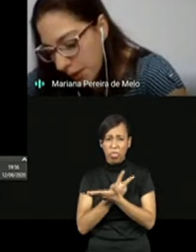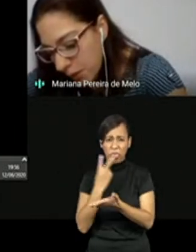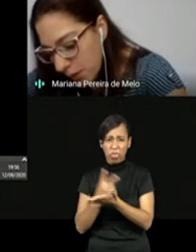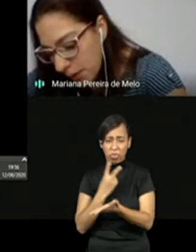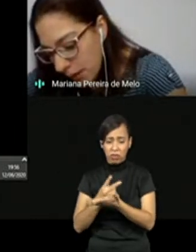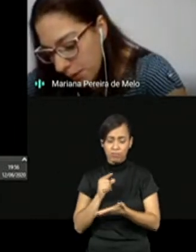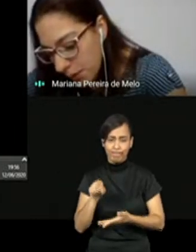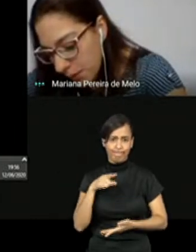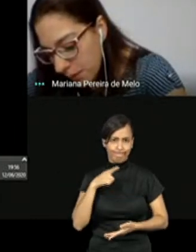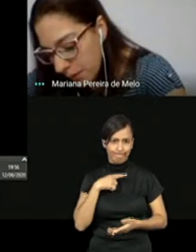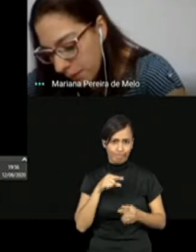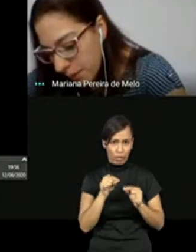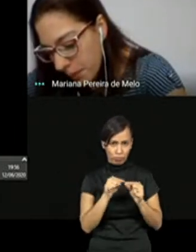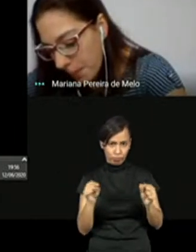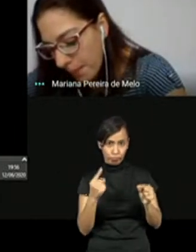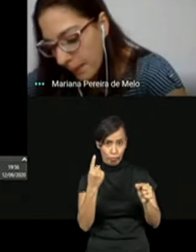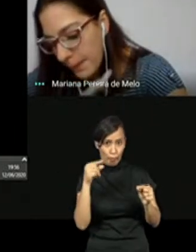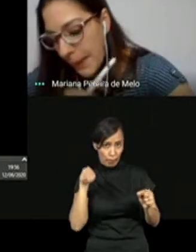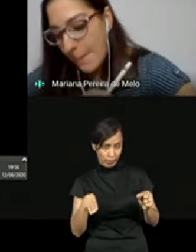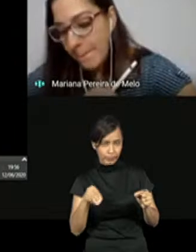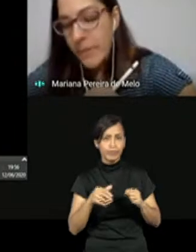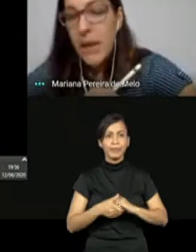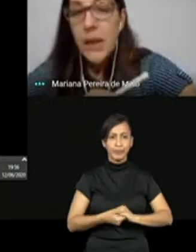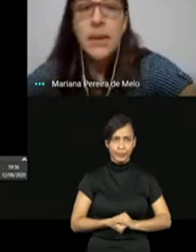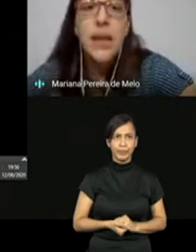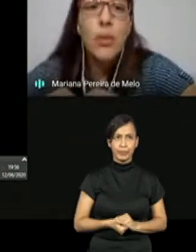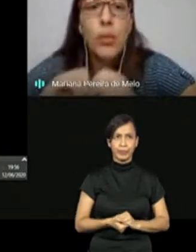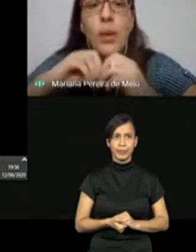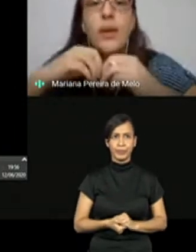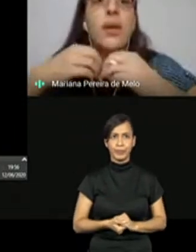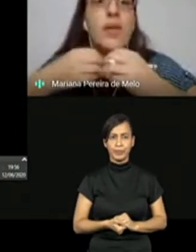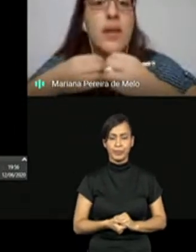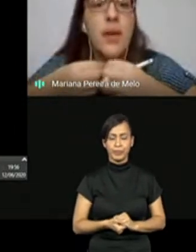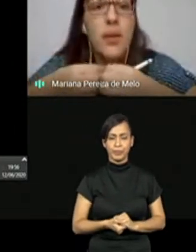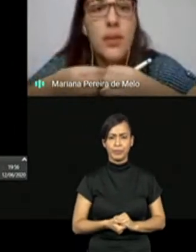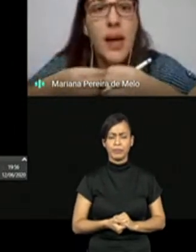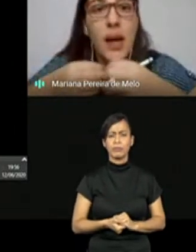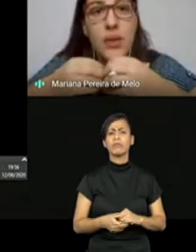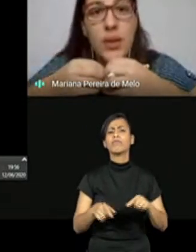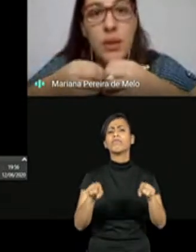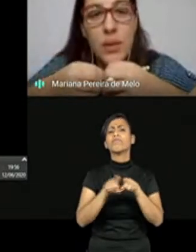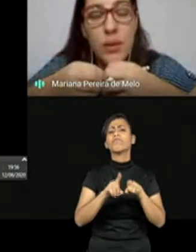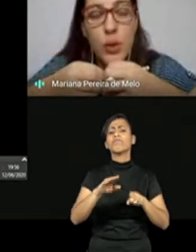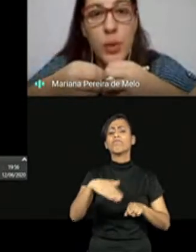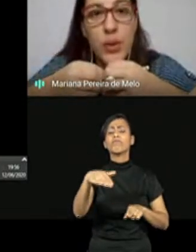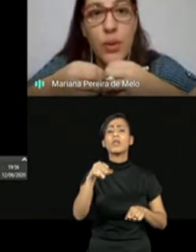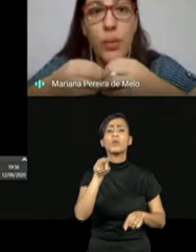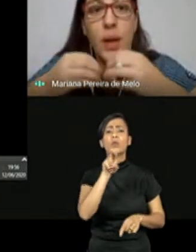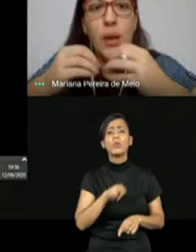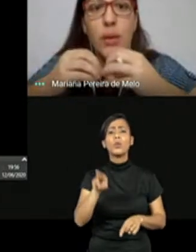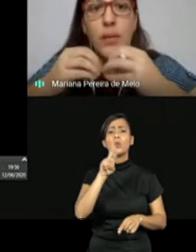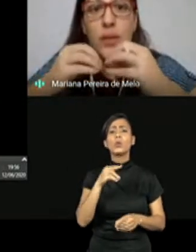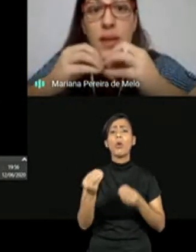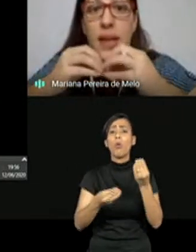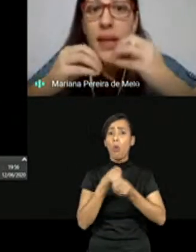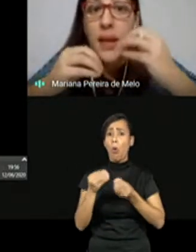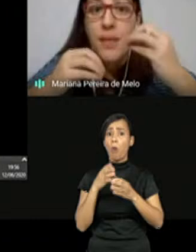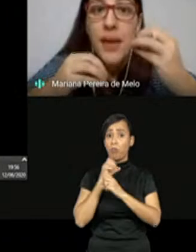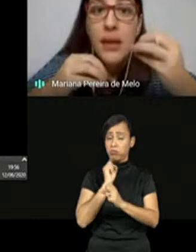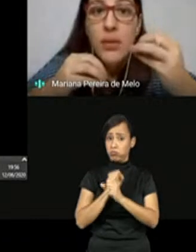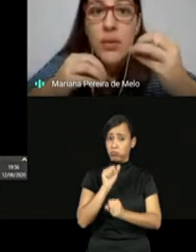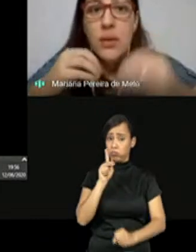por metro quadrado. Tá? Então, quando que você vai usar a distribuição de Poisson? Quando você